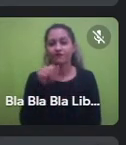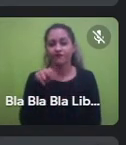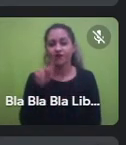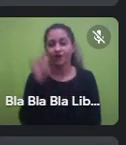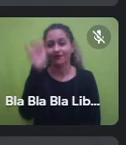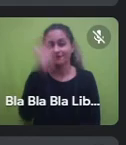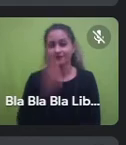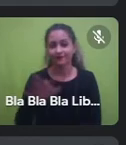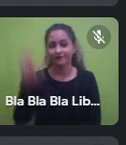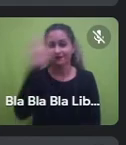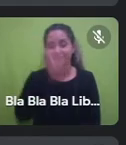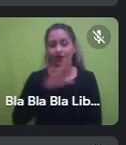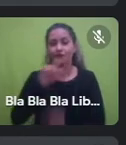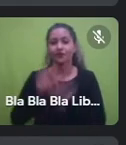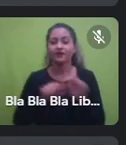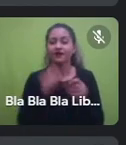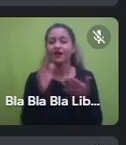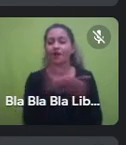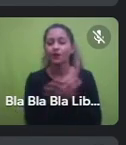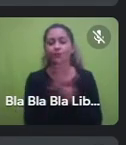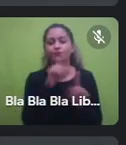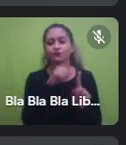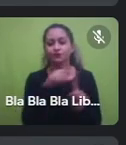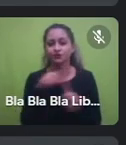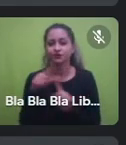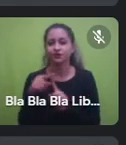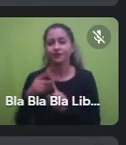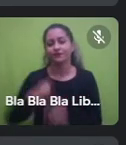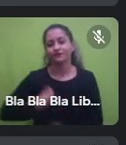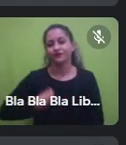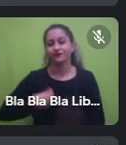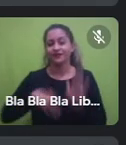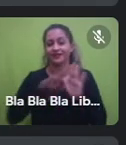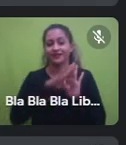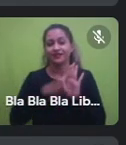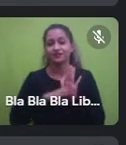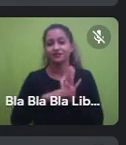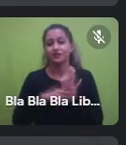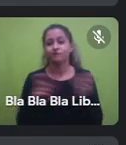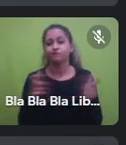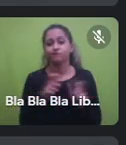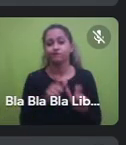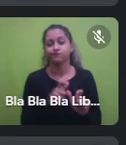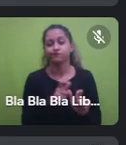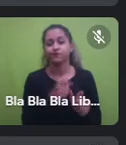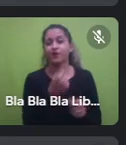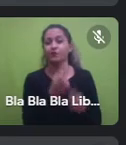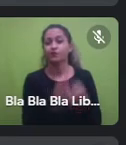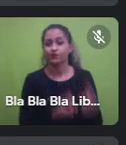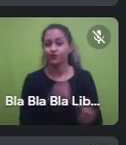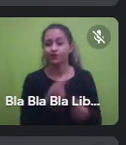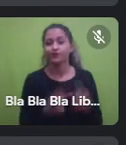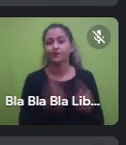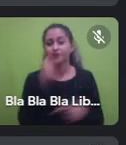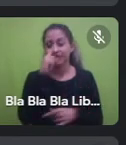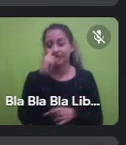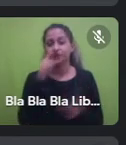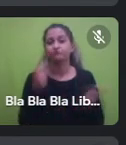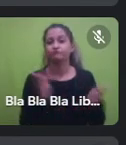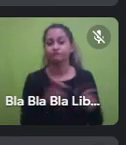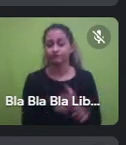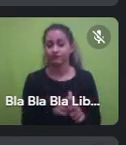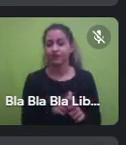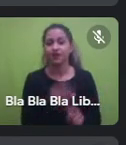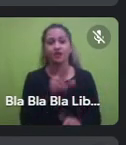que alguns gêneros estão na lista de ameaçados, tá? Alguns gêneros que nós temos na Padrão Gelado. Não